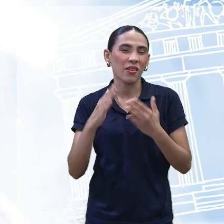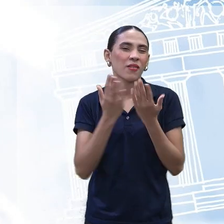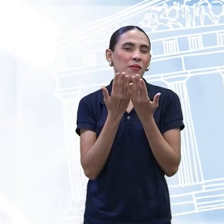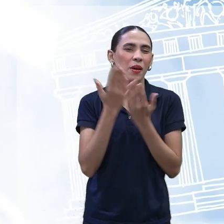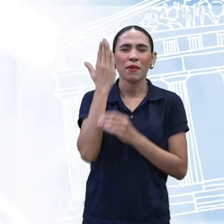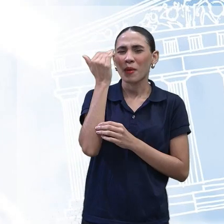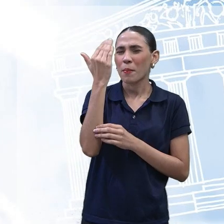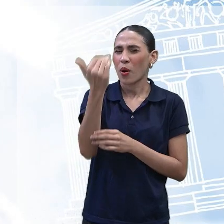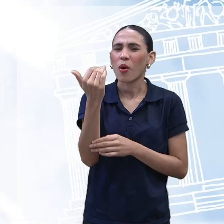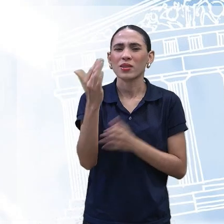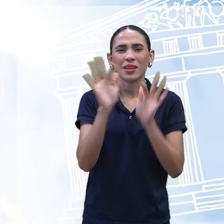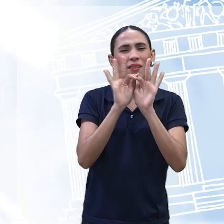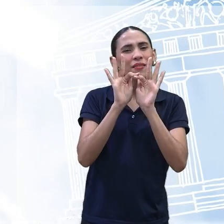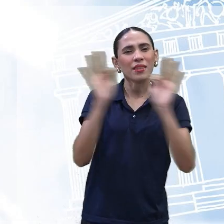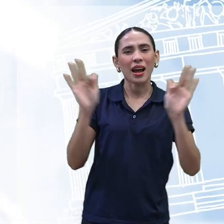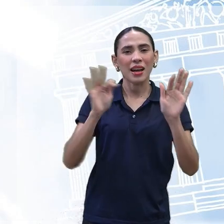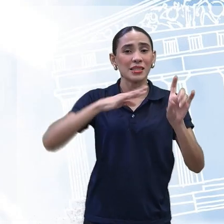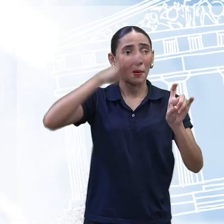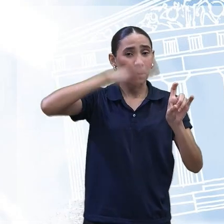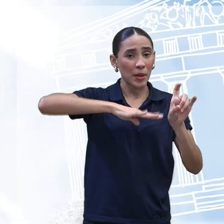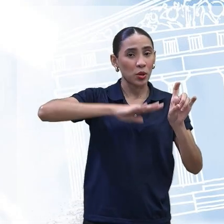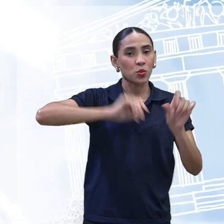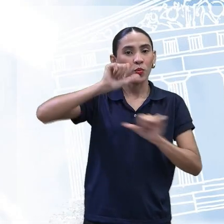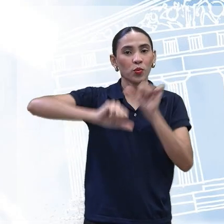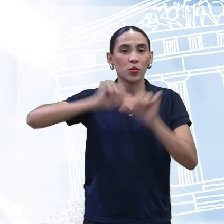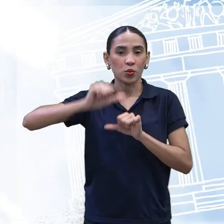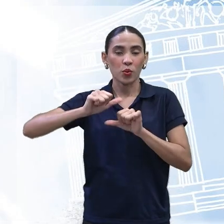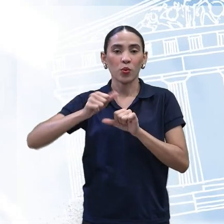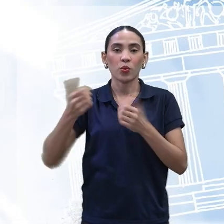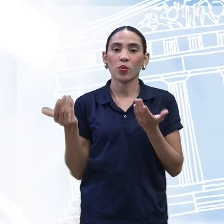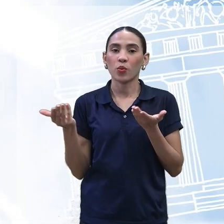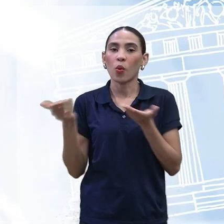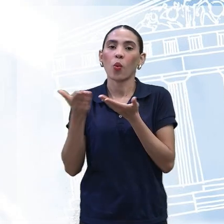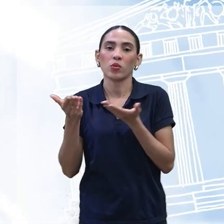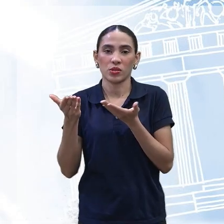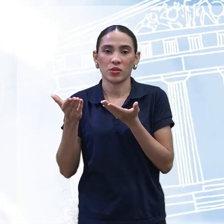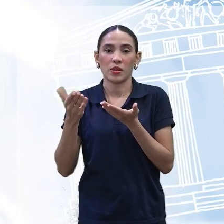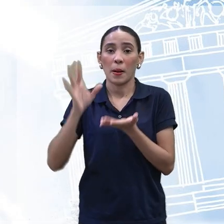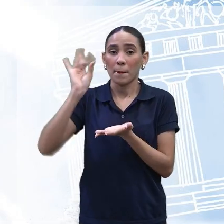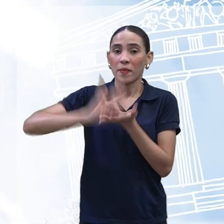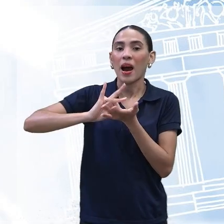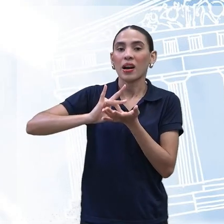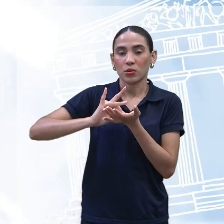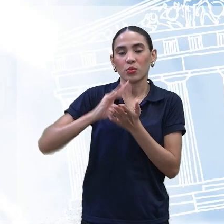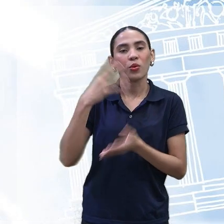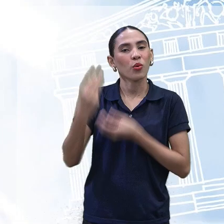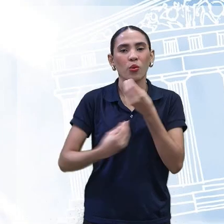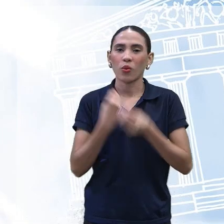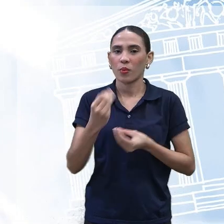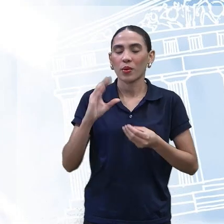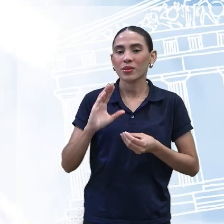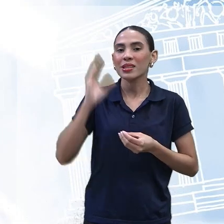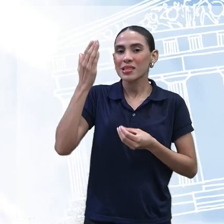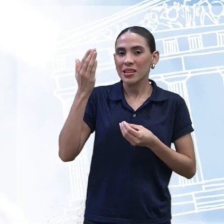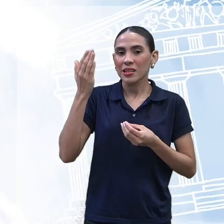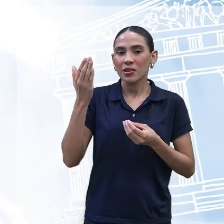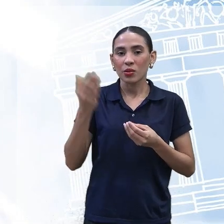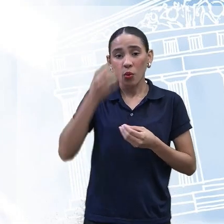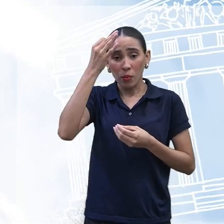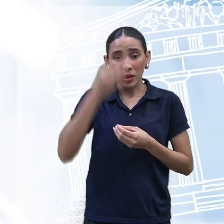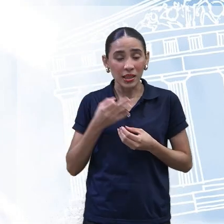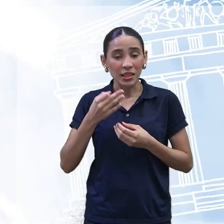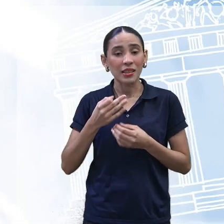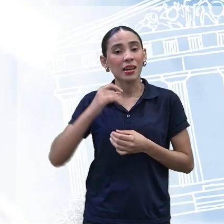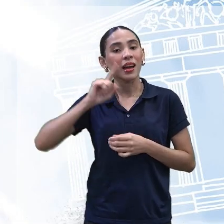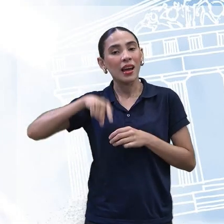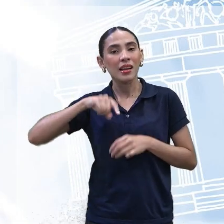famosa passagem do mito ao logos. Como se deu, né? Como aconteceu essa passagem. Compreender isso daí,